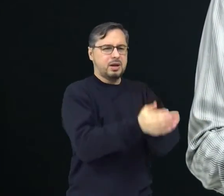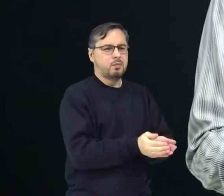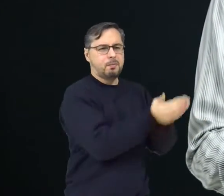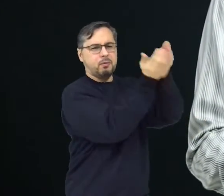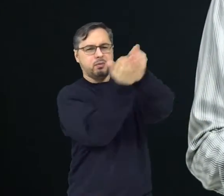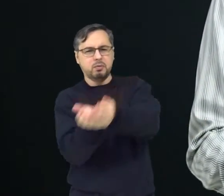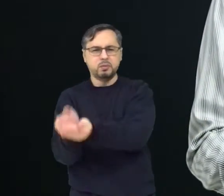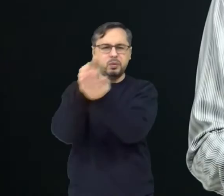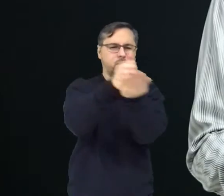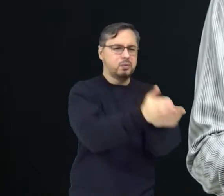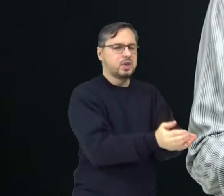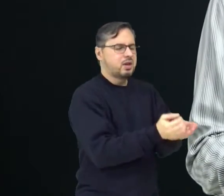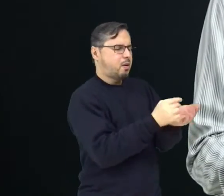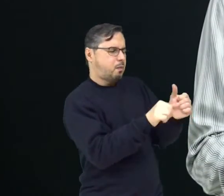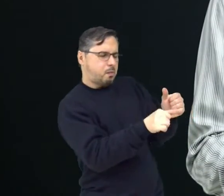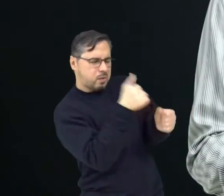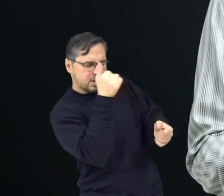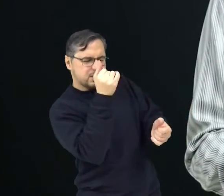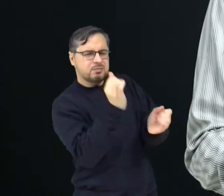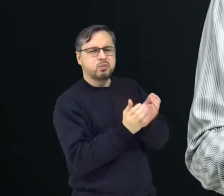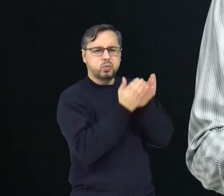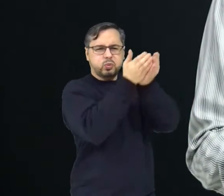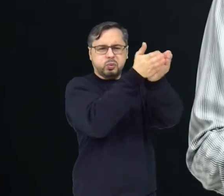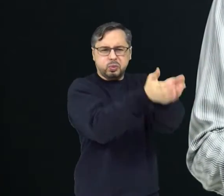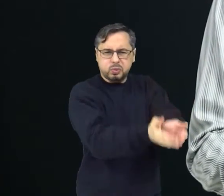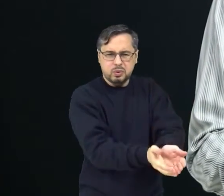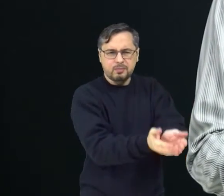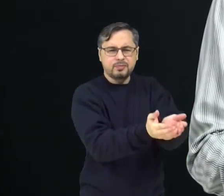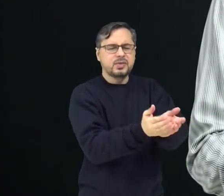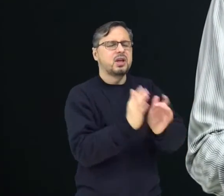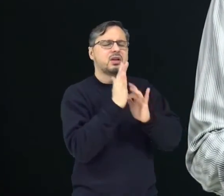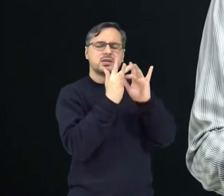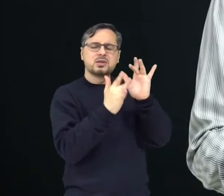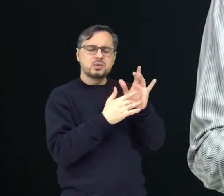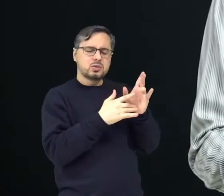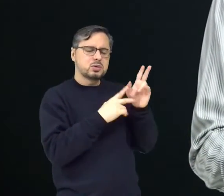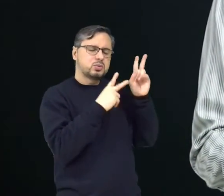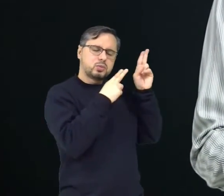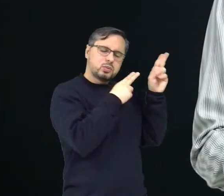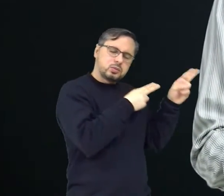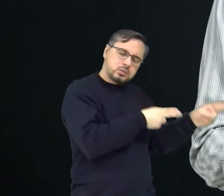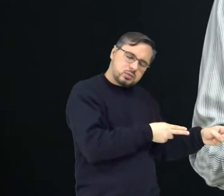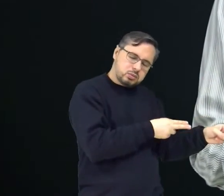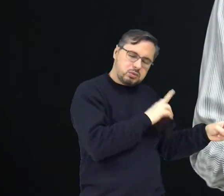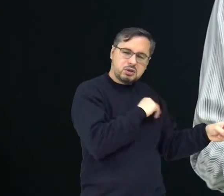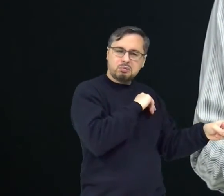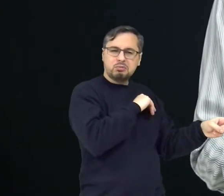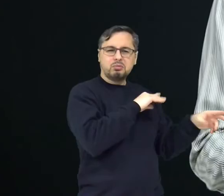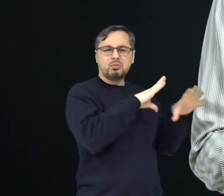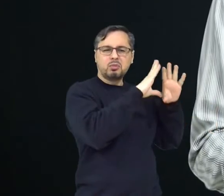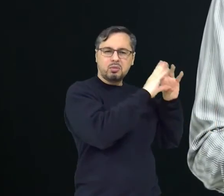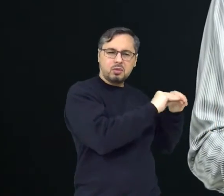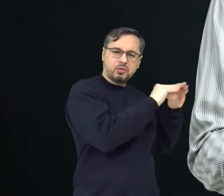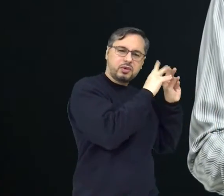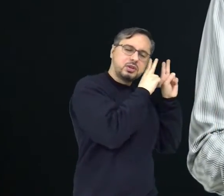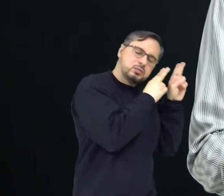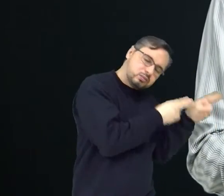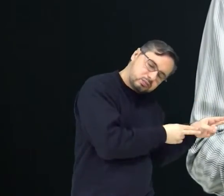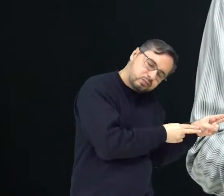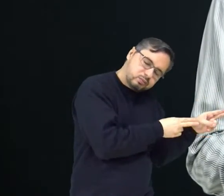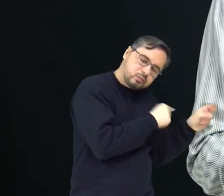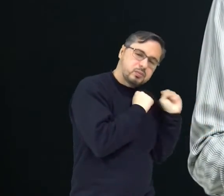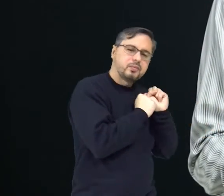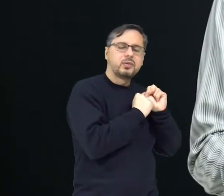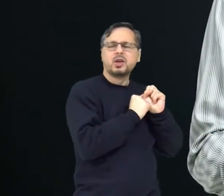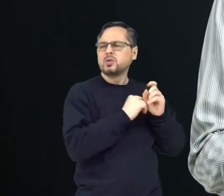já estava inundando. Jesus, porém, estava na popa, dormindo sobre uma almofada. Os discípulos